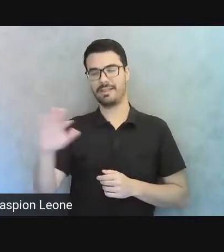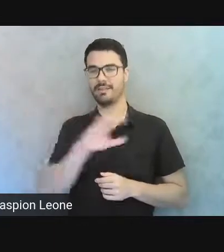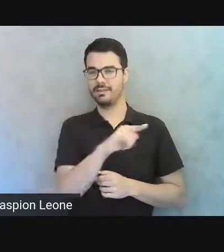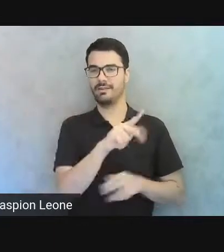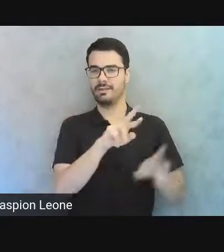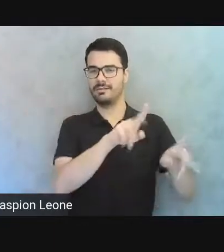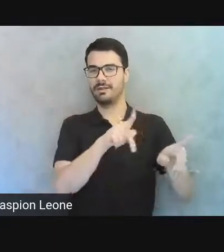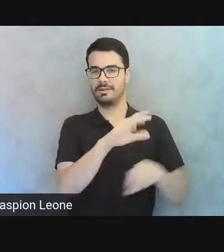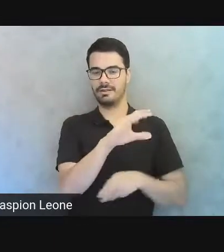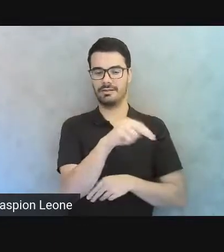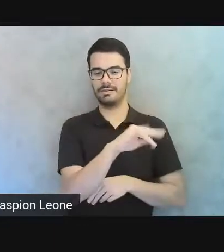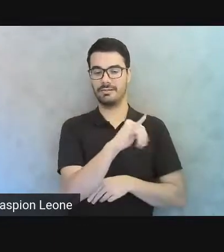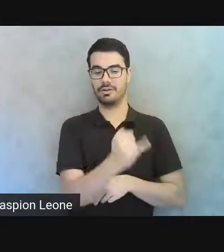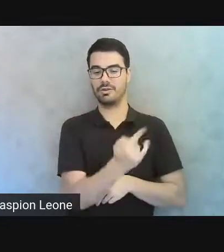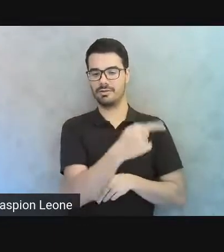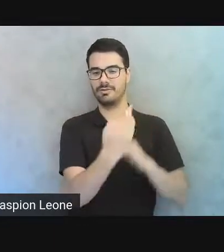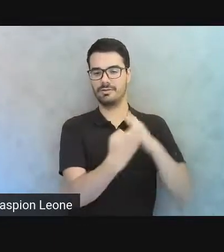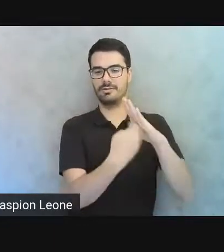pouca